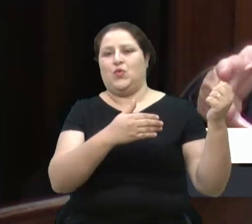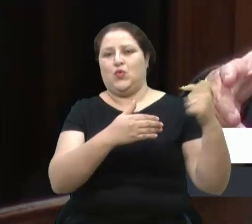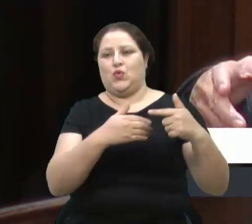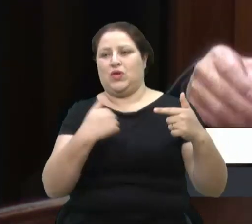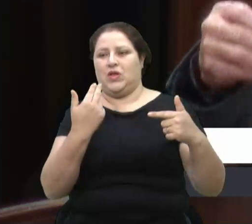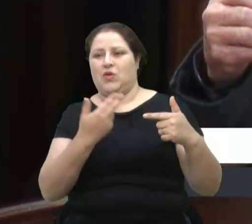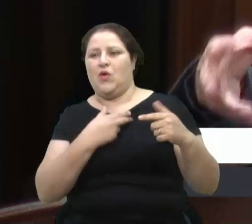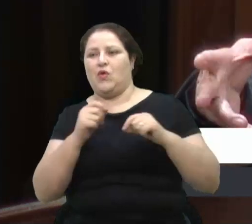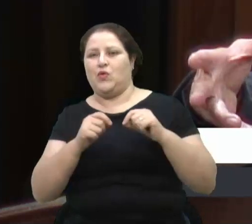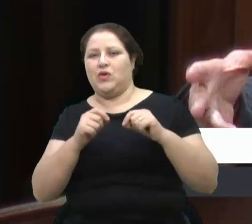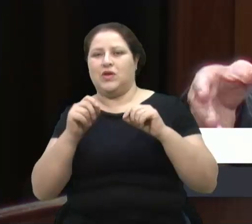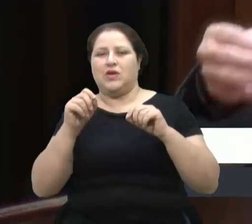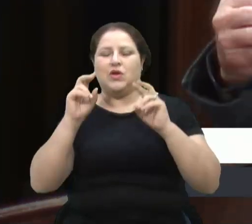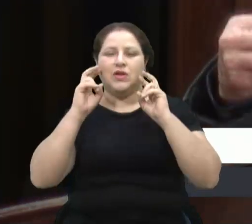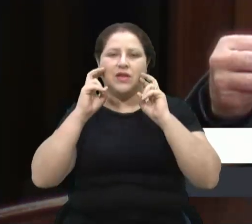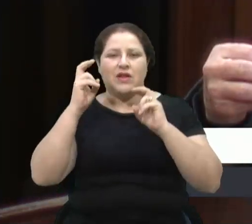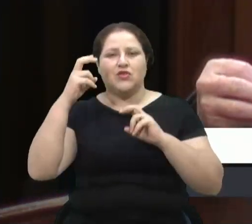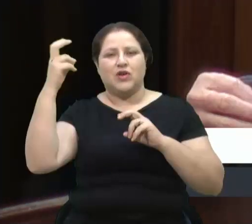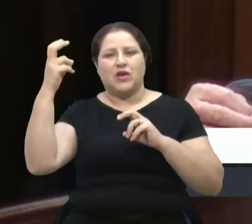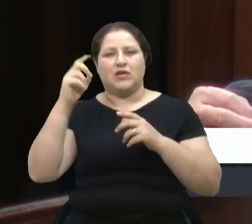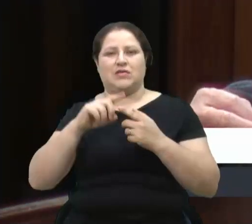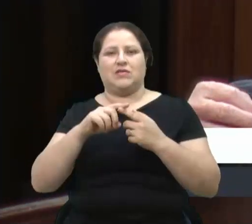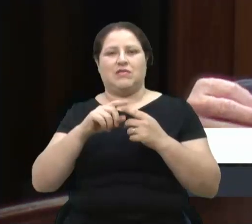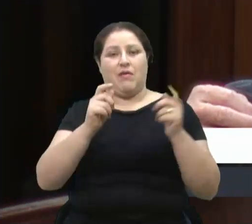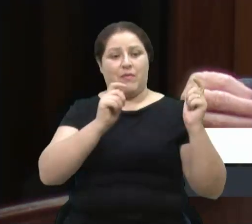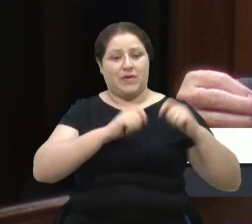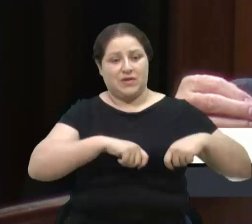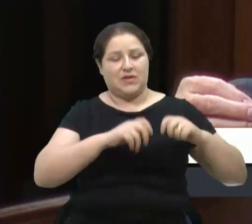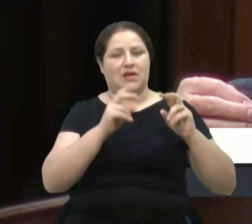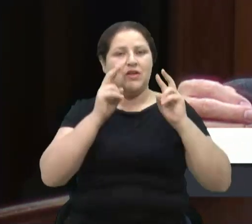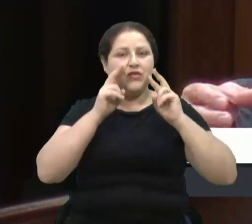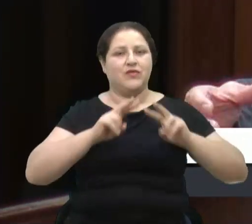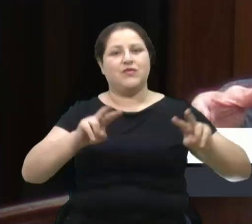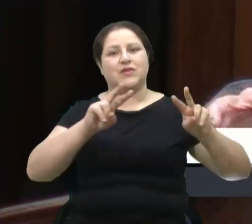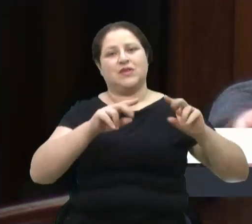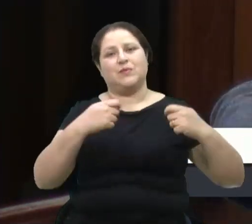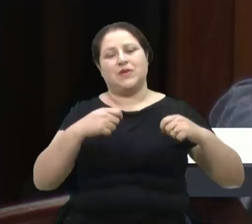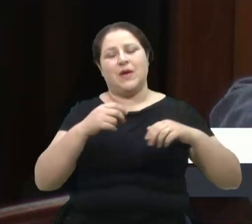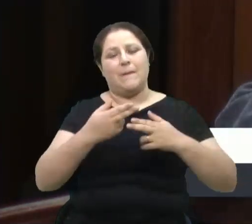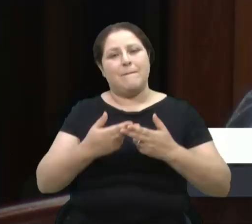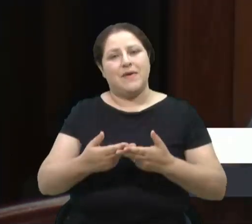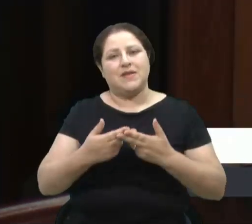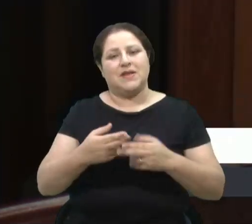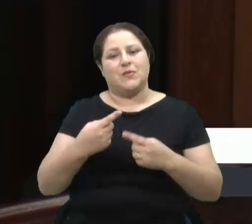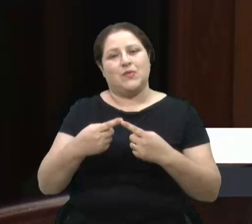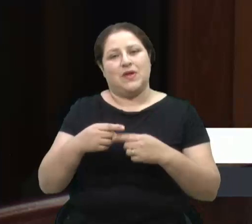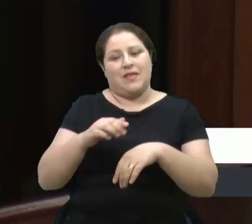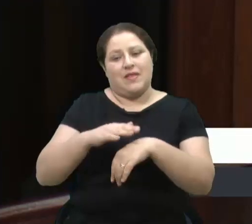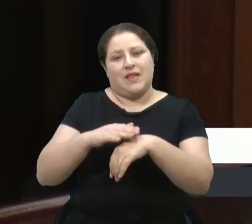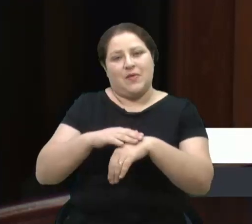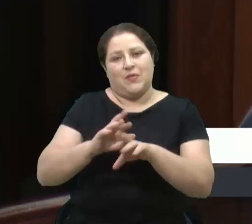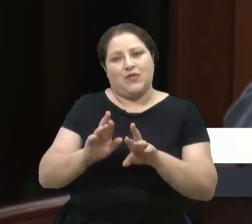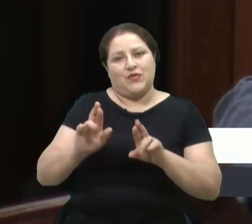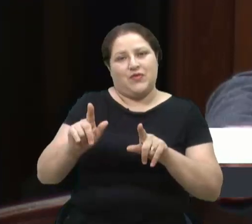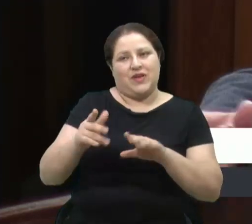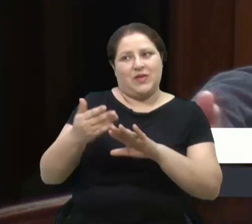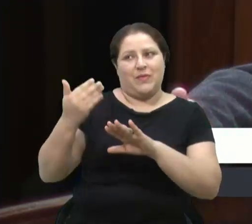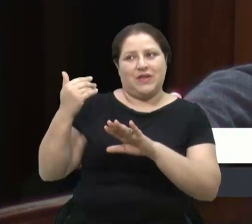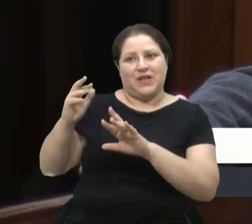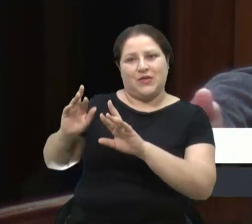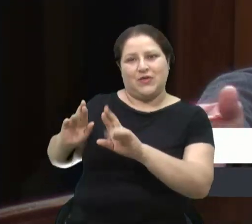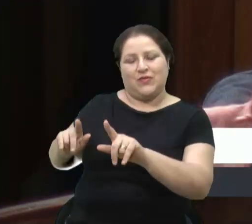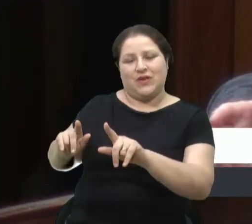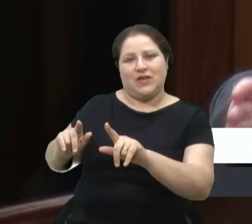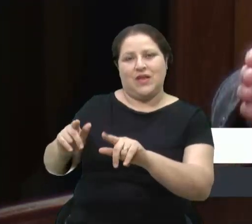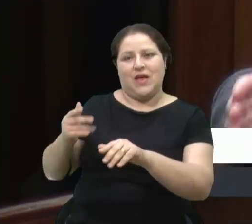capacidade de visão mas tenham paciência são outros tempos e a gente não pode desprezar tudo aquilo que